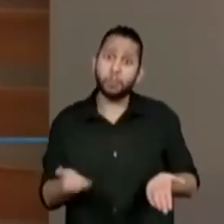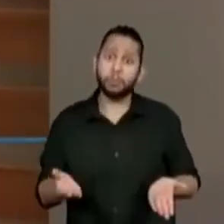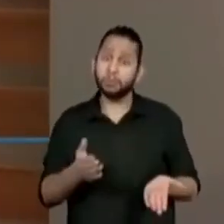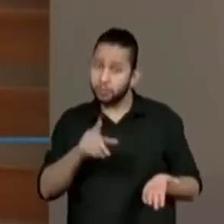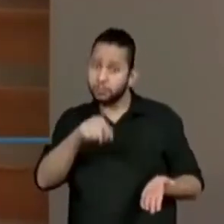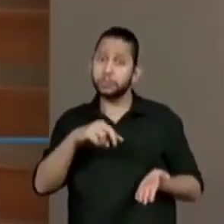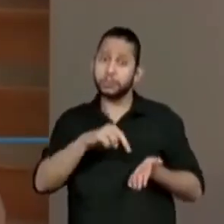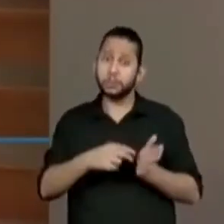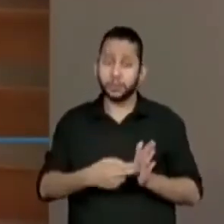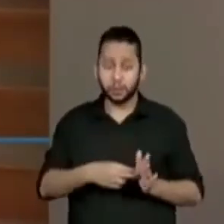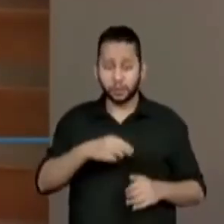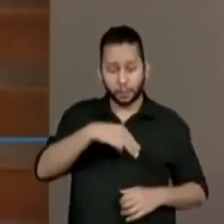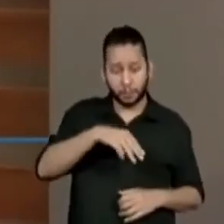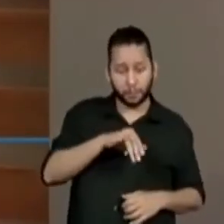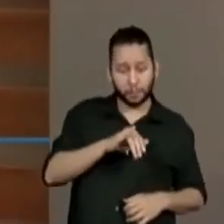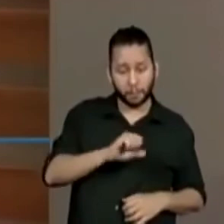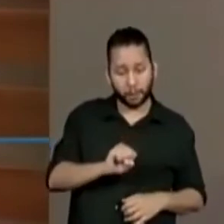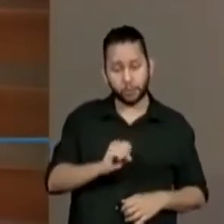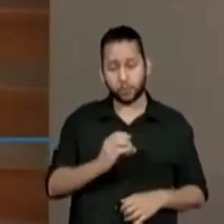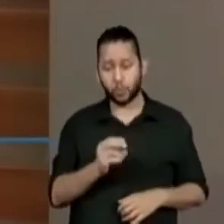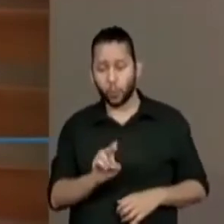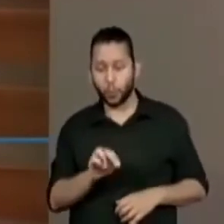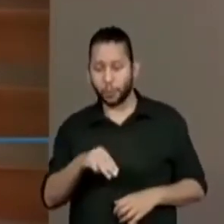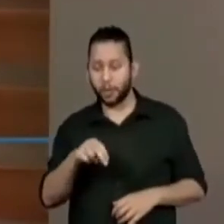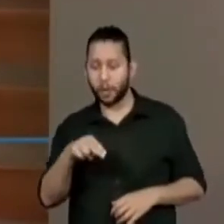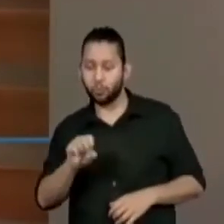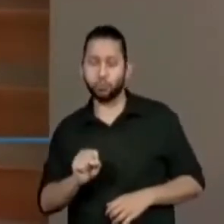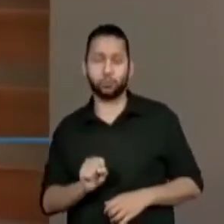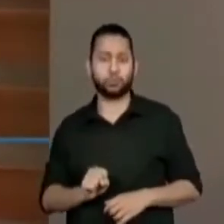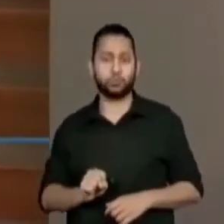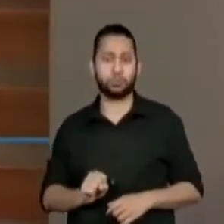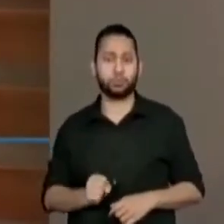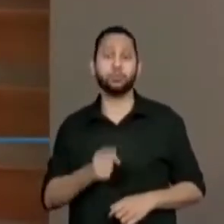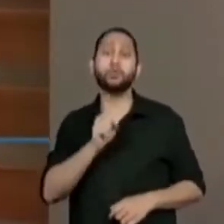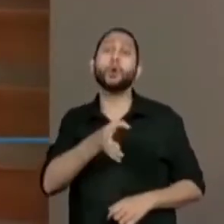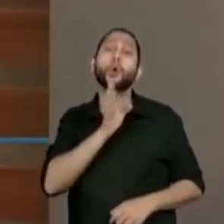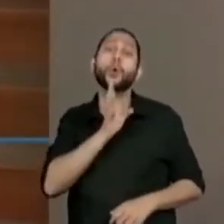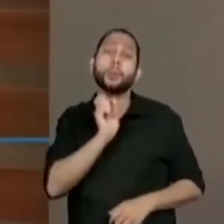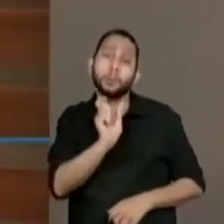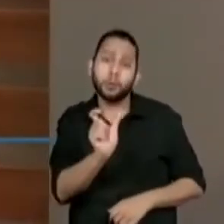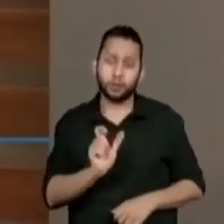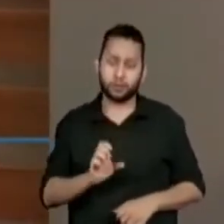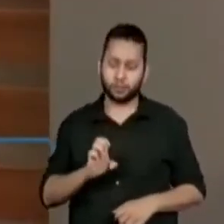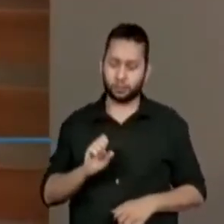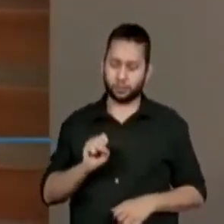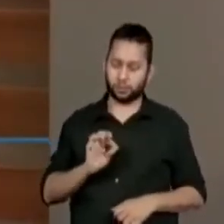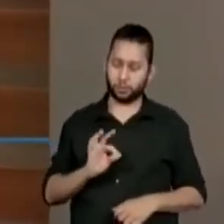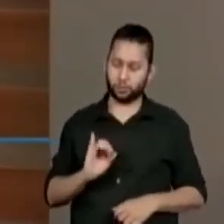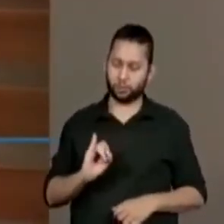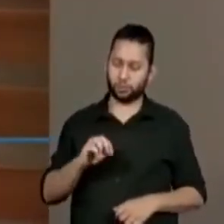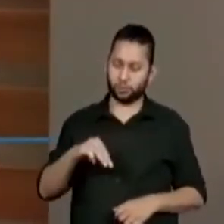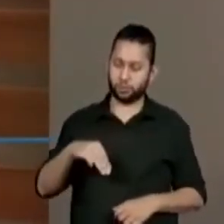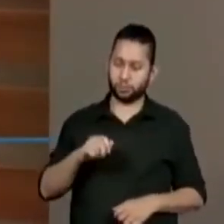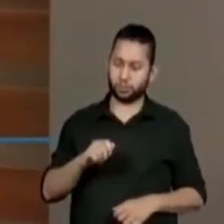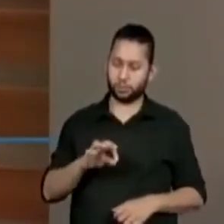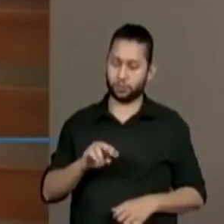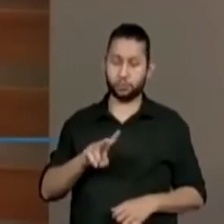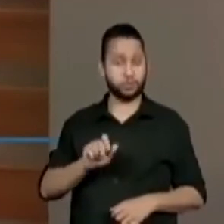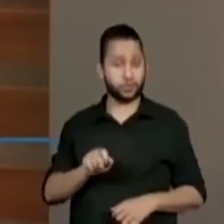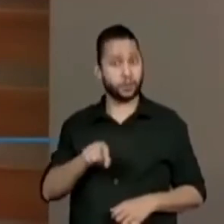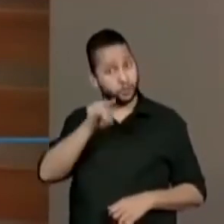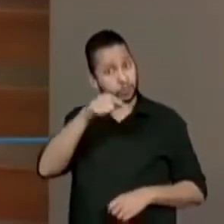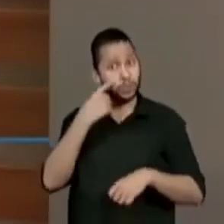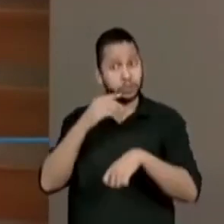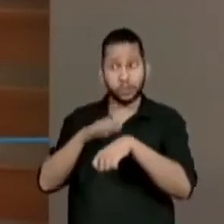aqui, tá? Essa conversa. Então, você tem que realizar esse movimento de observar e estimar